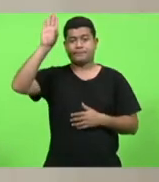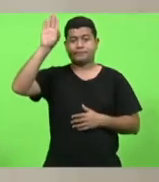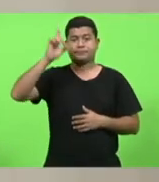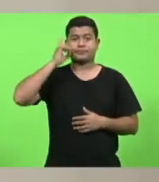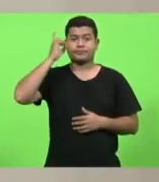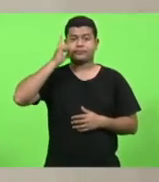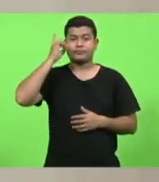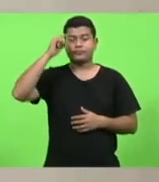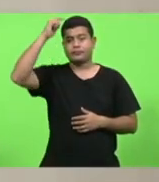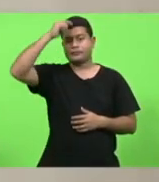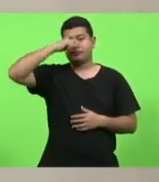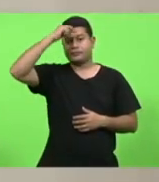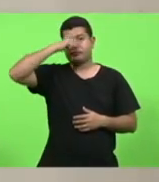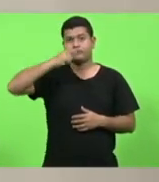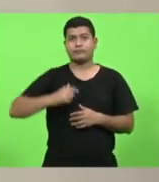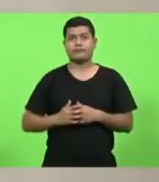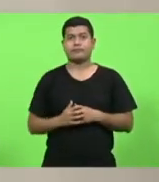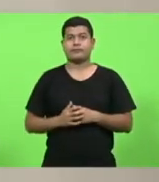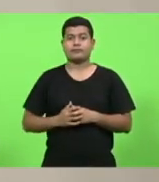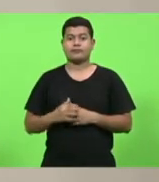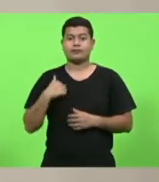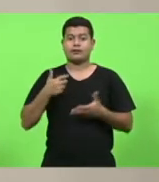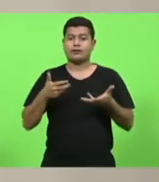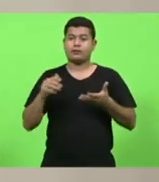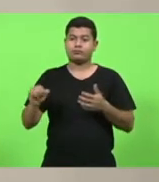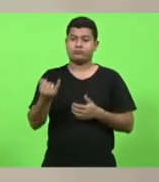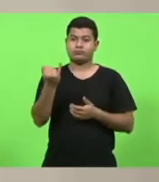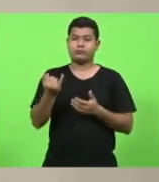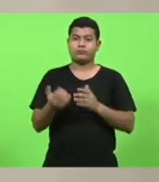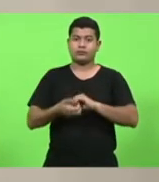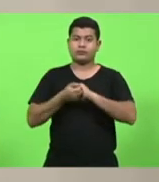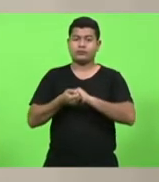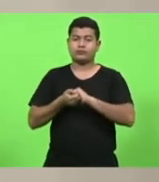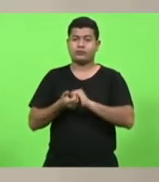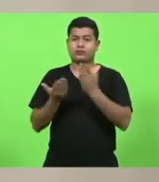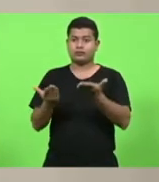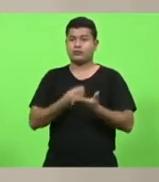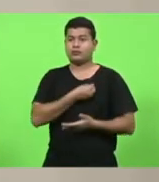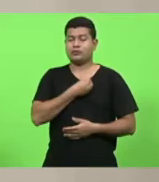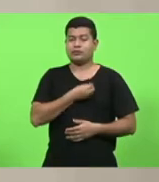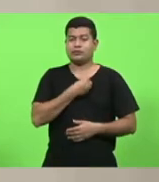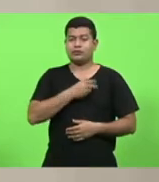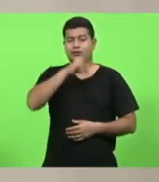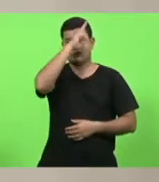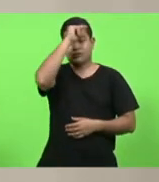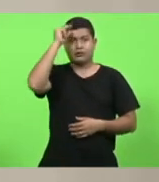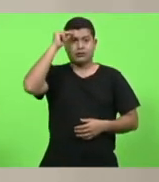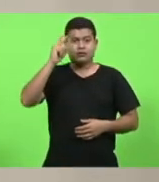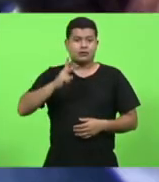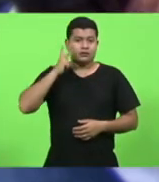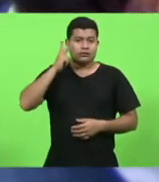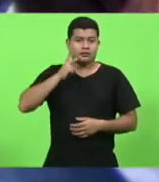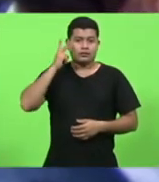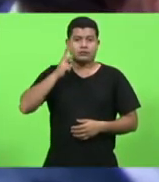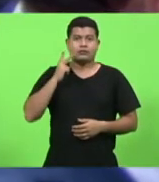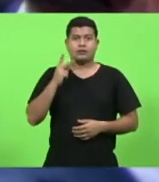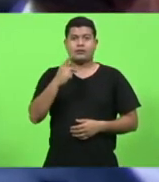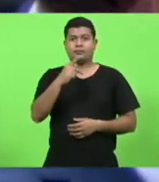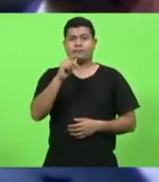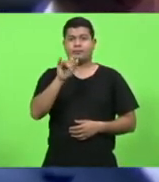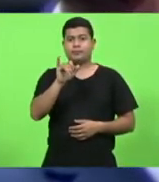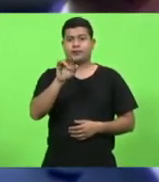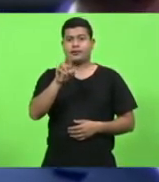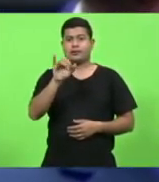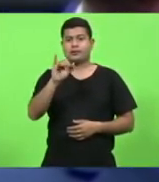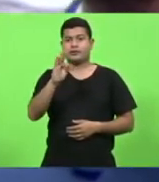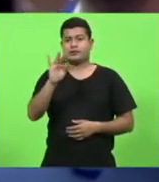deputado Maurício Kudilarque. Queria aproveitar aqui e saudar a presença do prefeito e os vereadores de Piritiba.